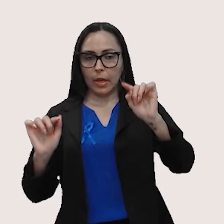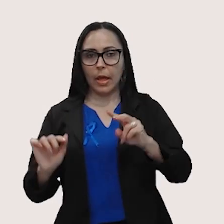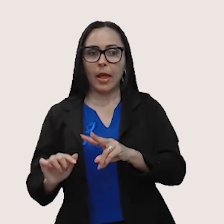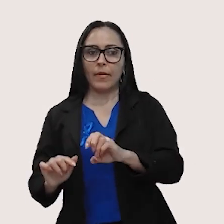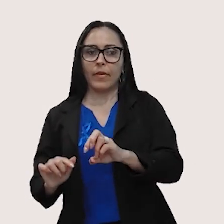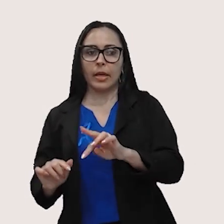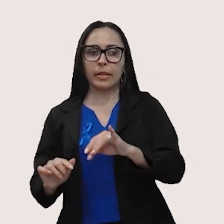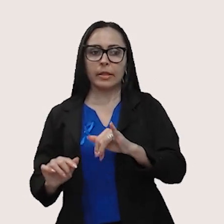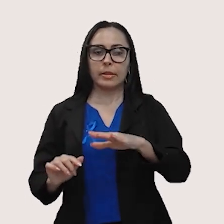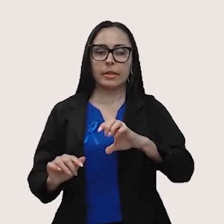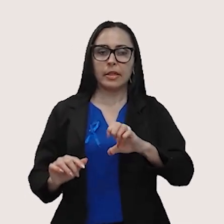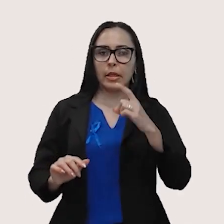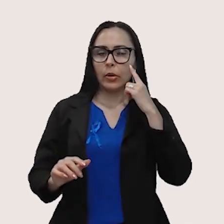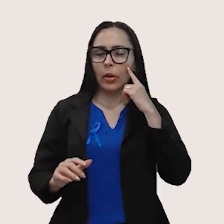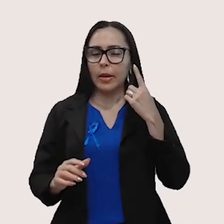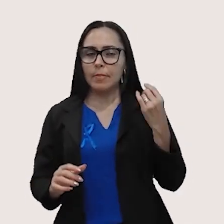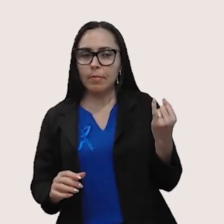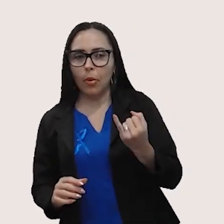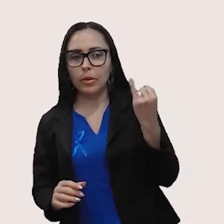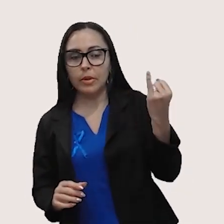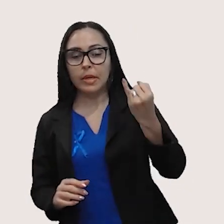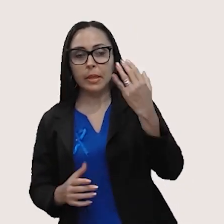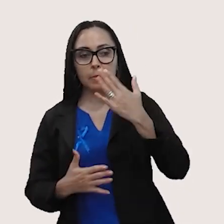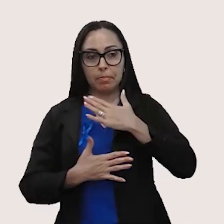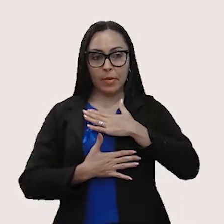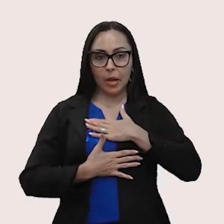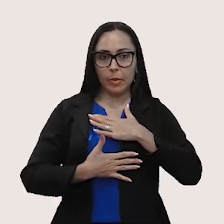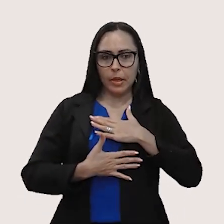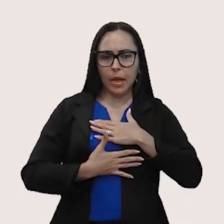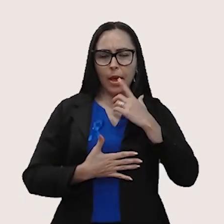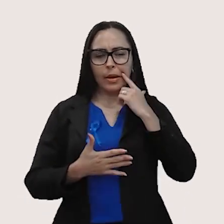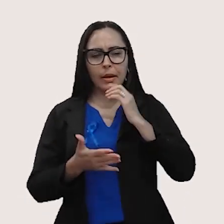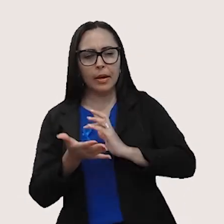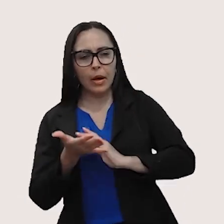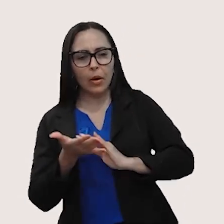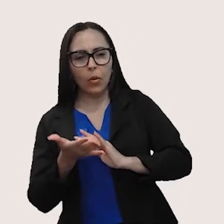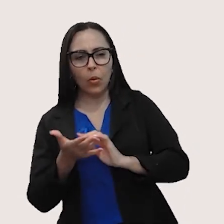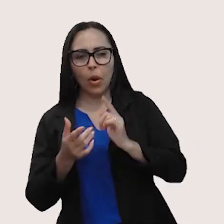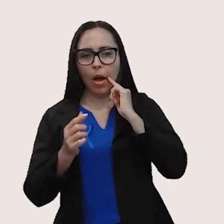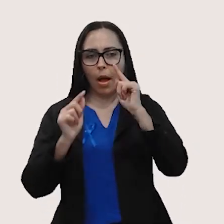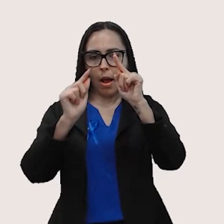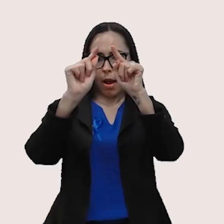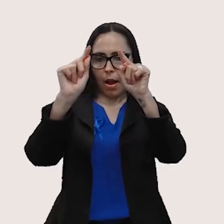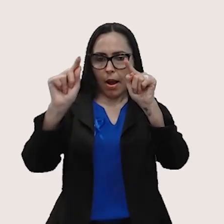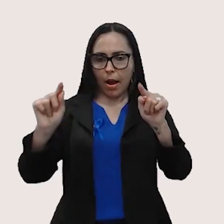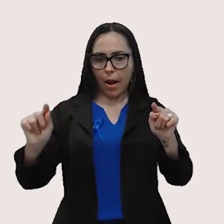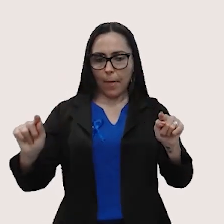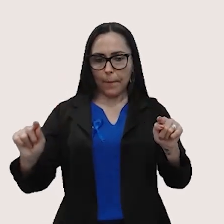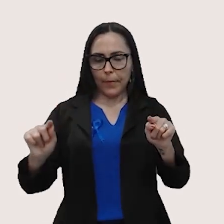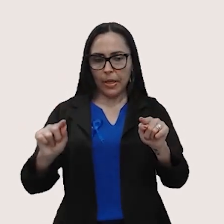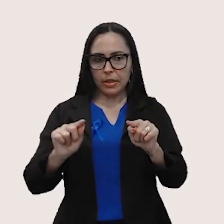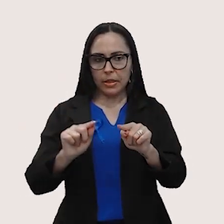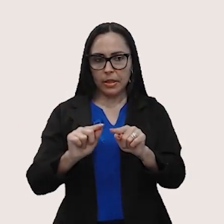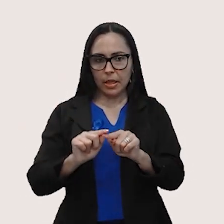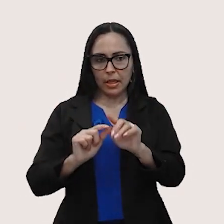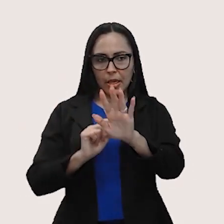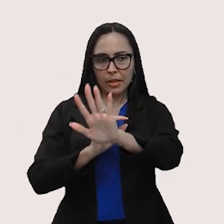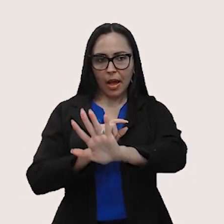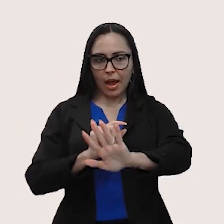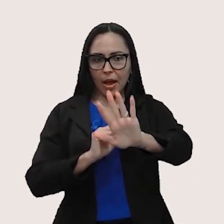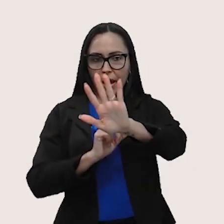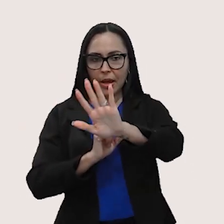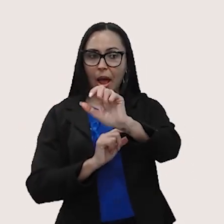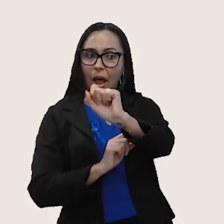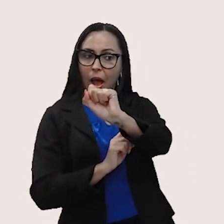interessar para mim agora é exatamente calcular a medida dessa área fechada